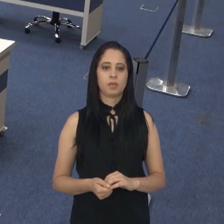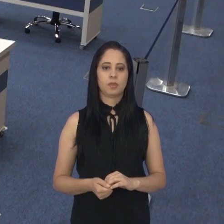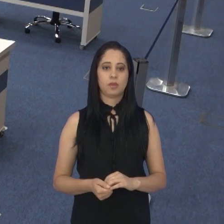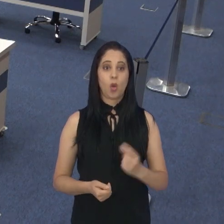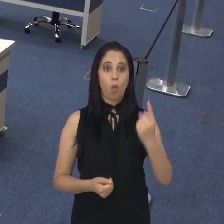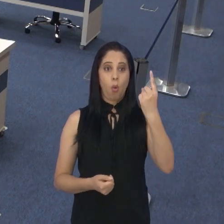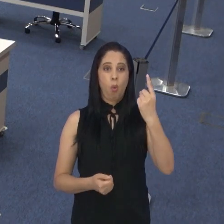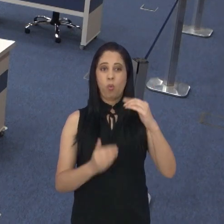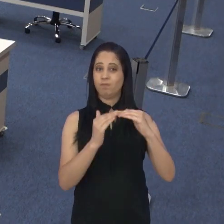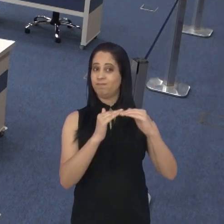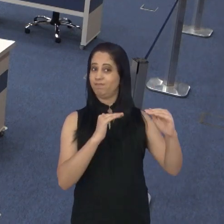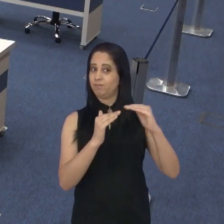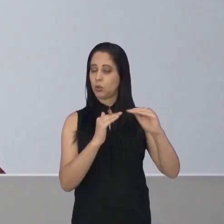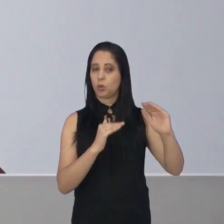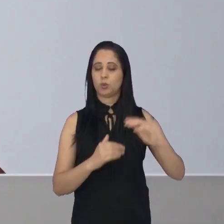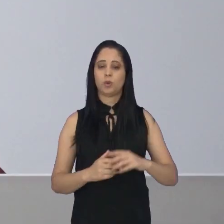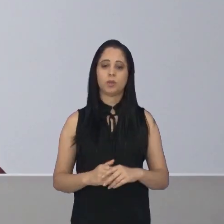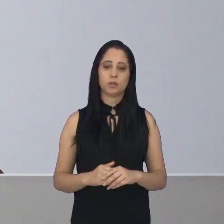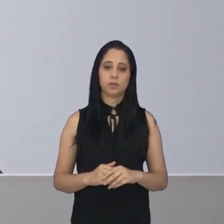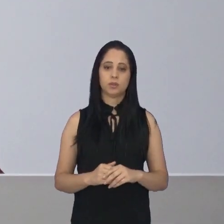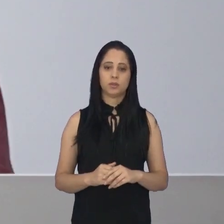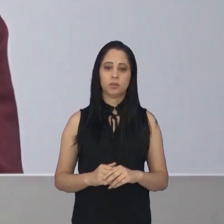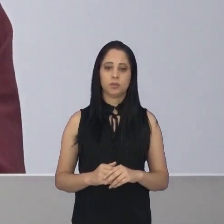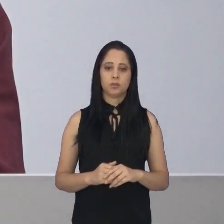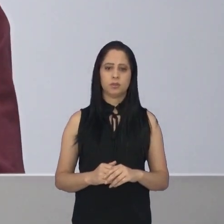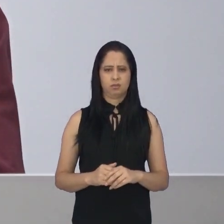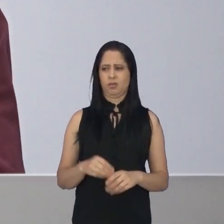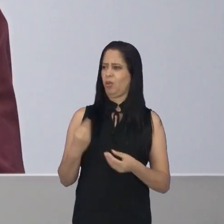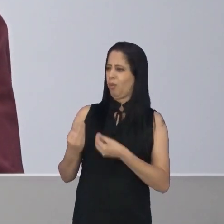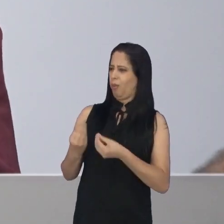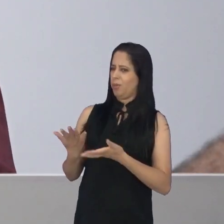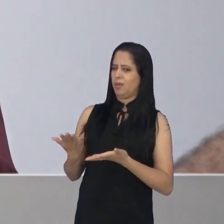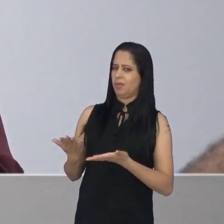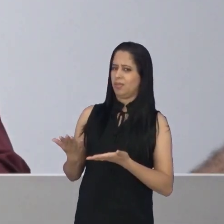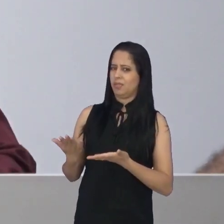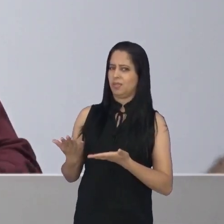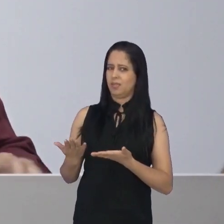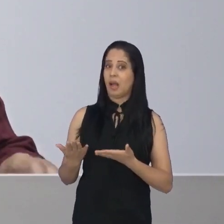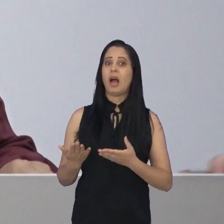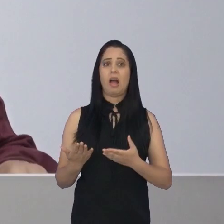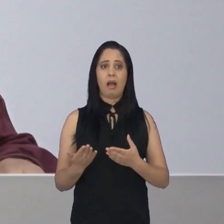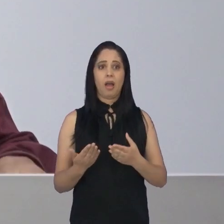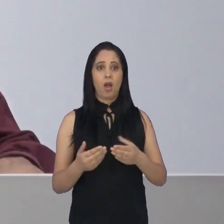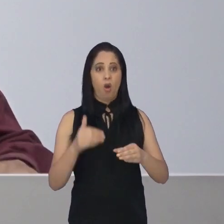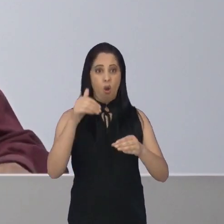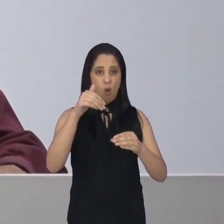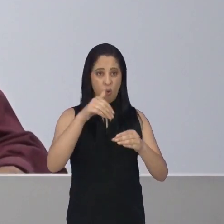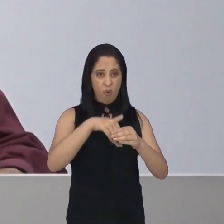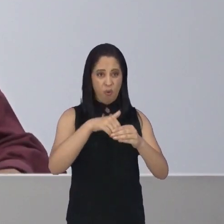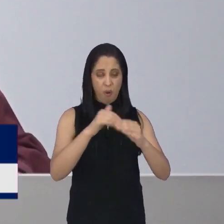Um voto contrário, senhor presidente. Como é que é? Um voto contrário, está aprovado.